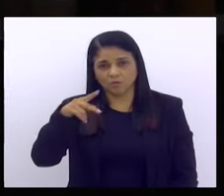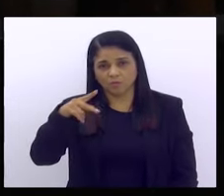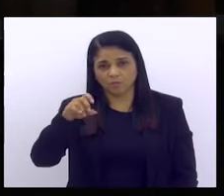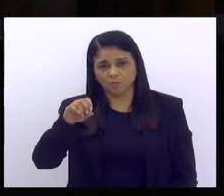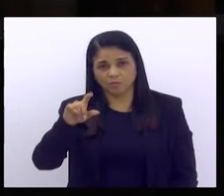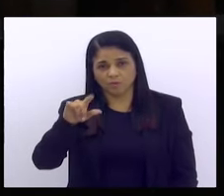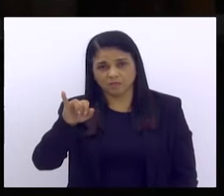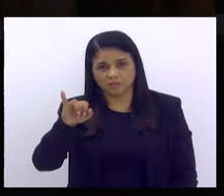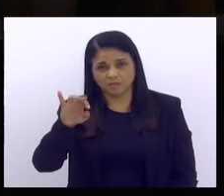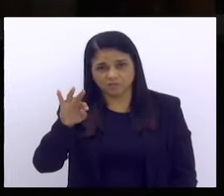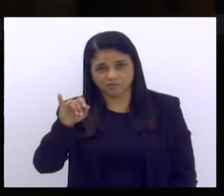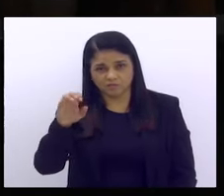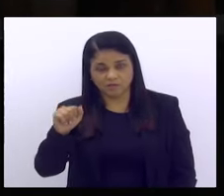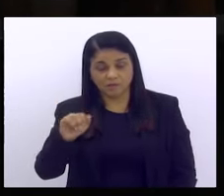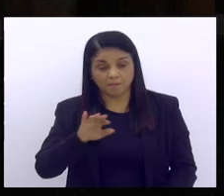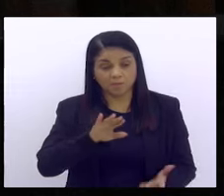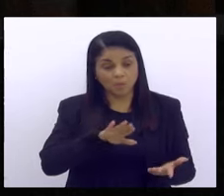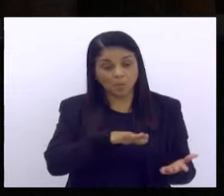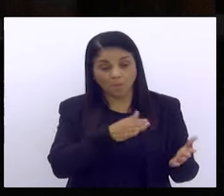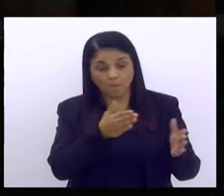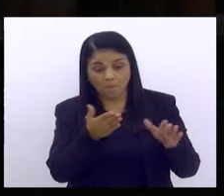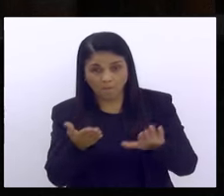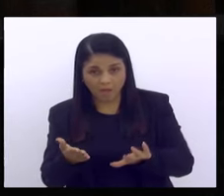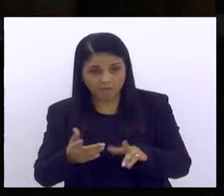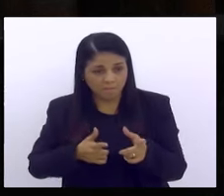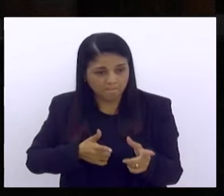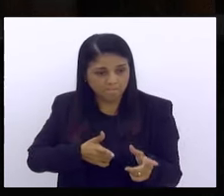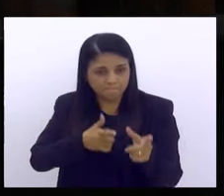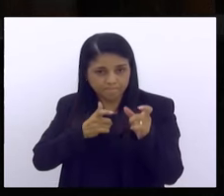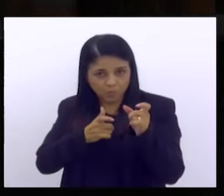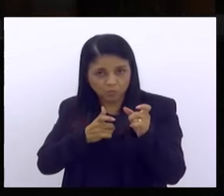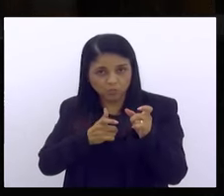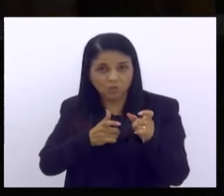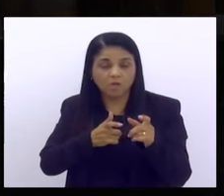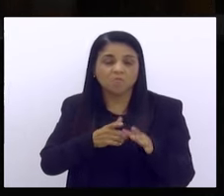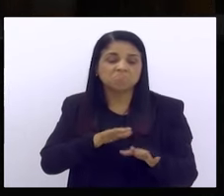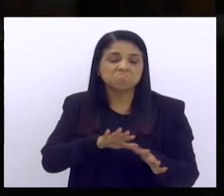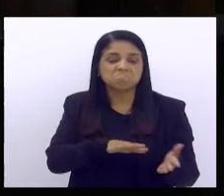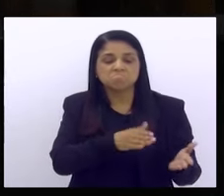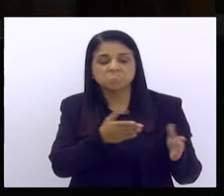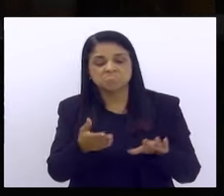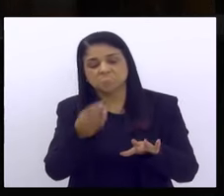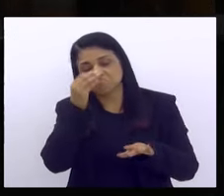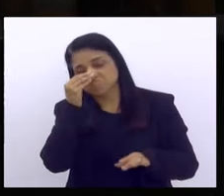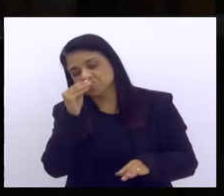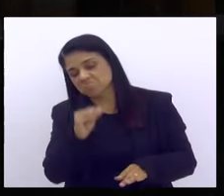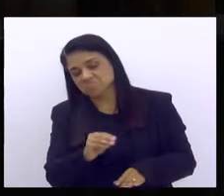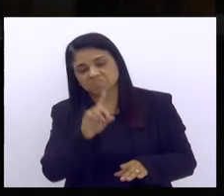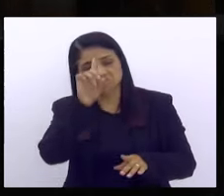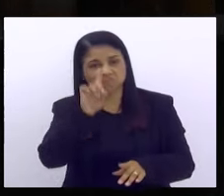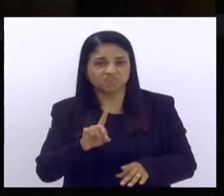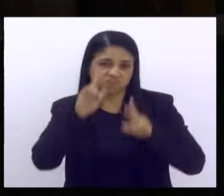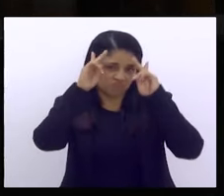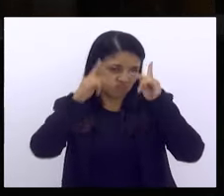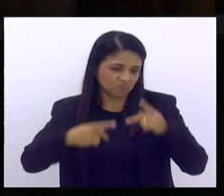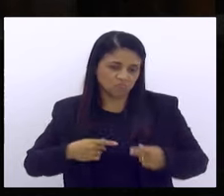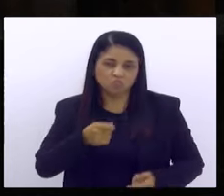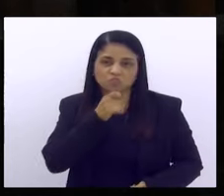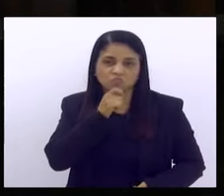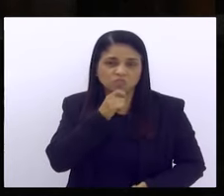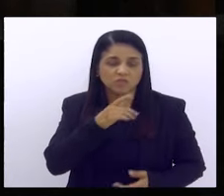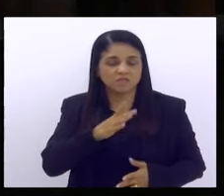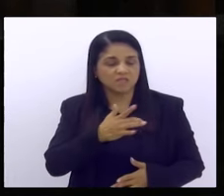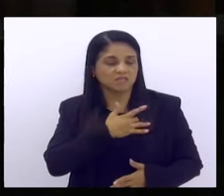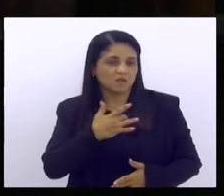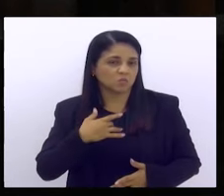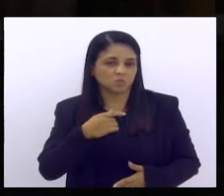significa, se não mata na ponta do fuzil, deixa morrer sem dignidade humana, deixa morrer sem acesso à